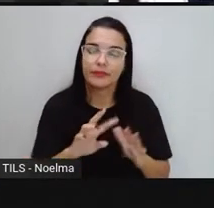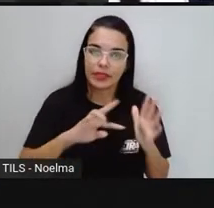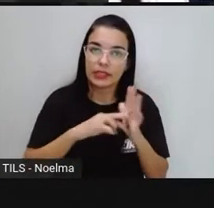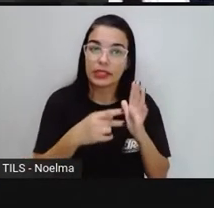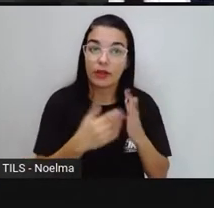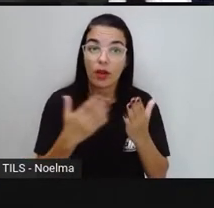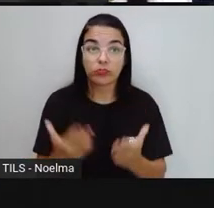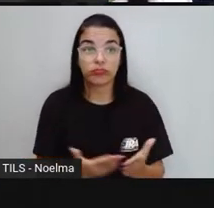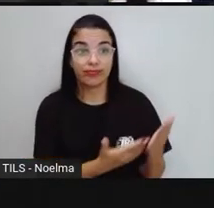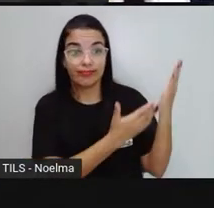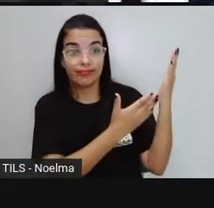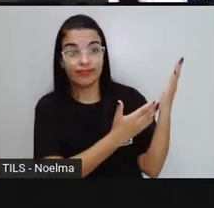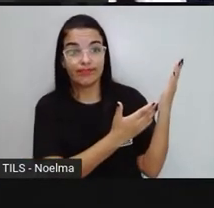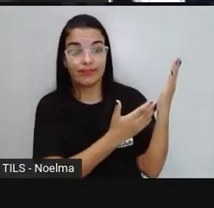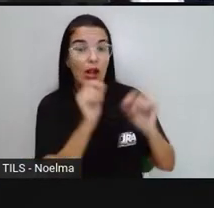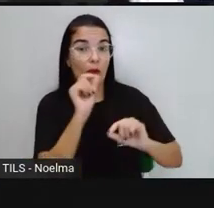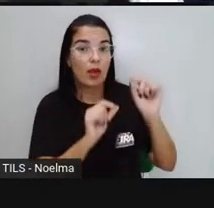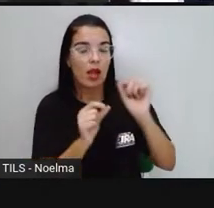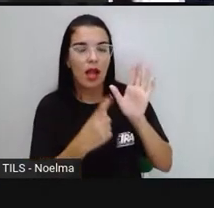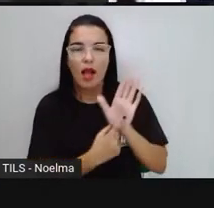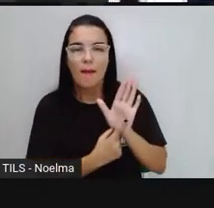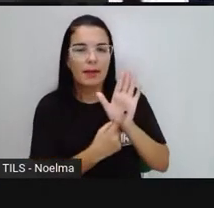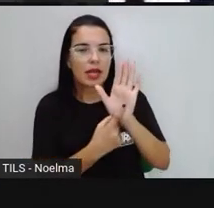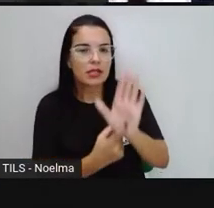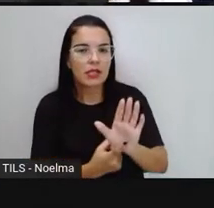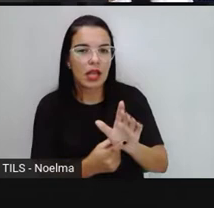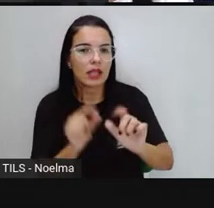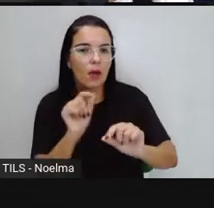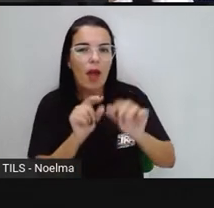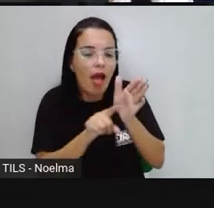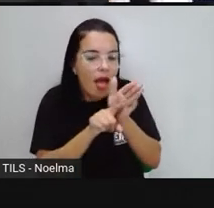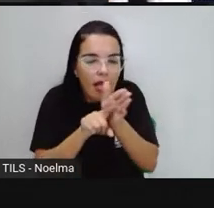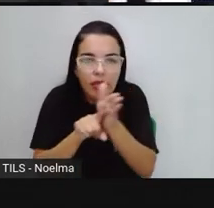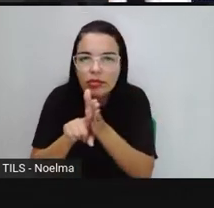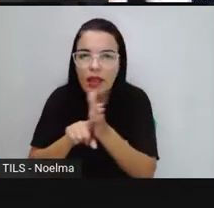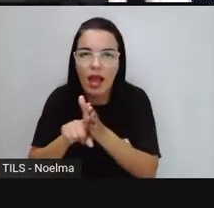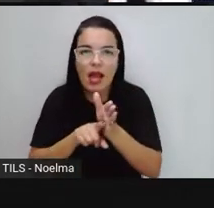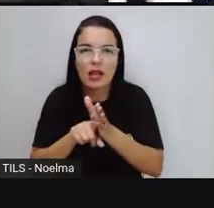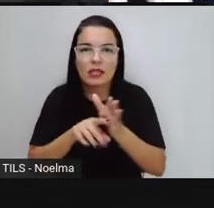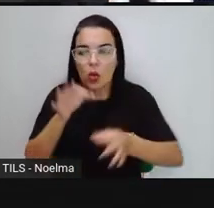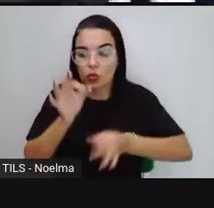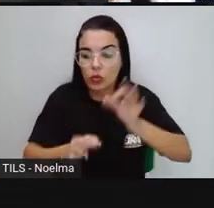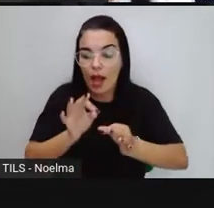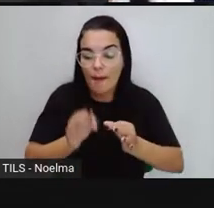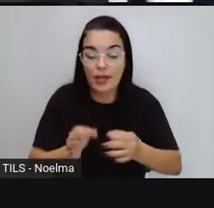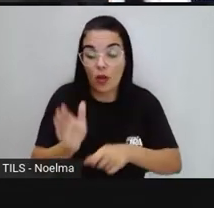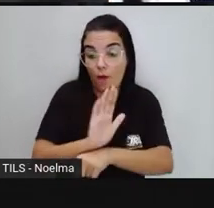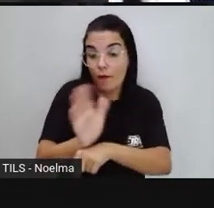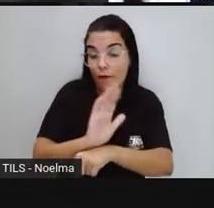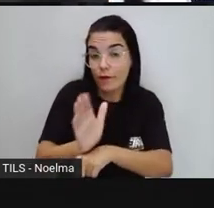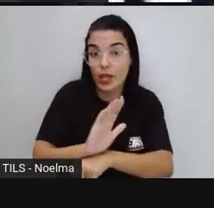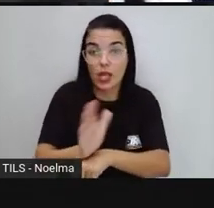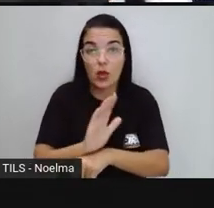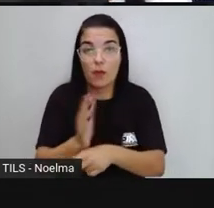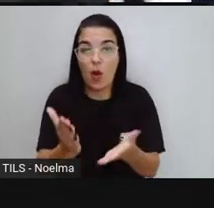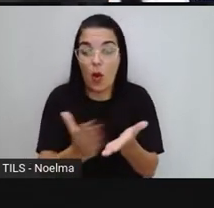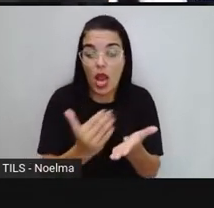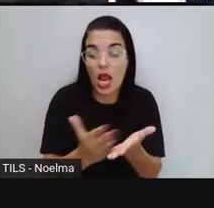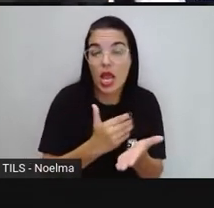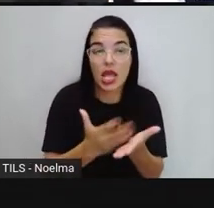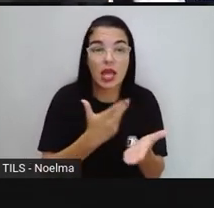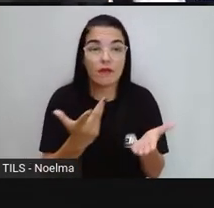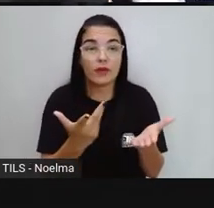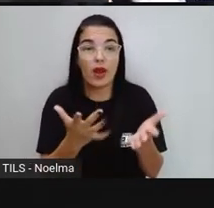e um julgamento de um filme, de um livro, de uma apresentação teatral, uma apresentação de dança, de um